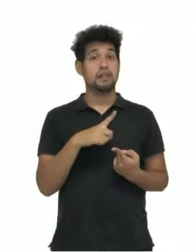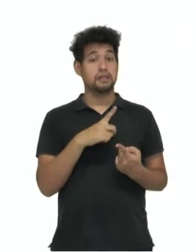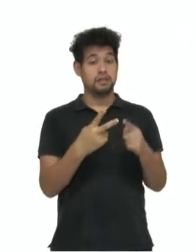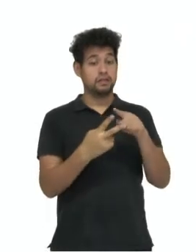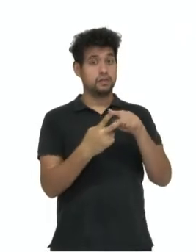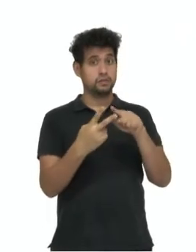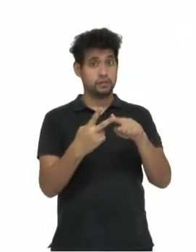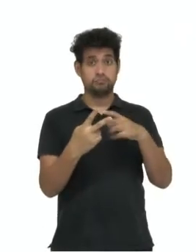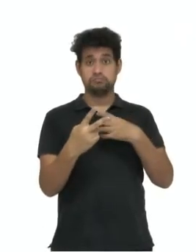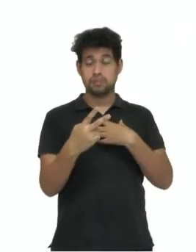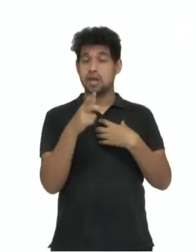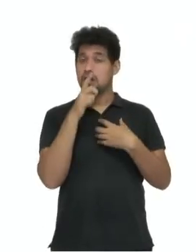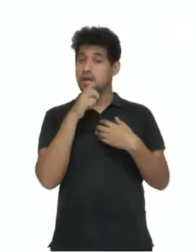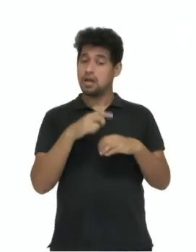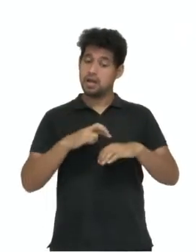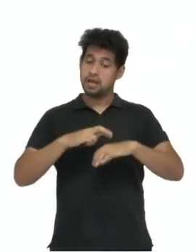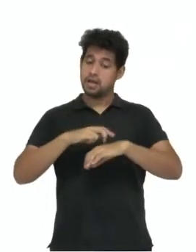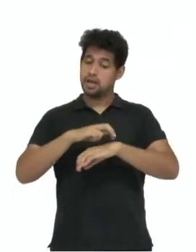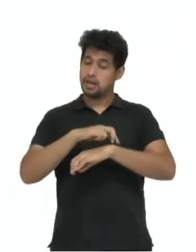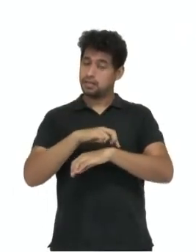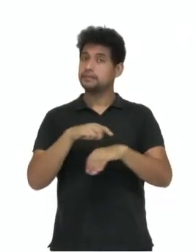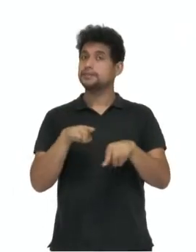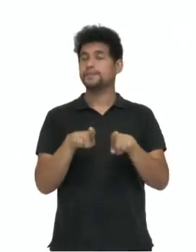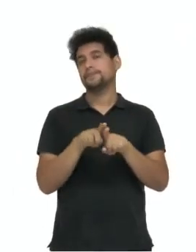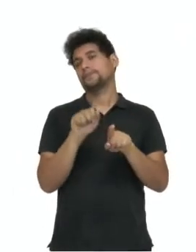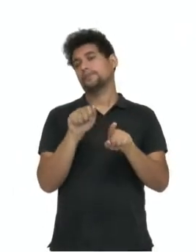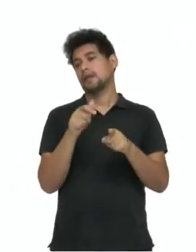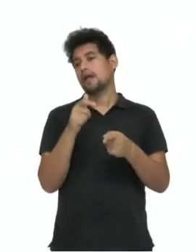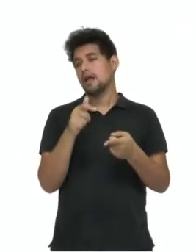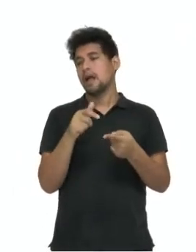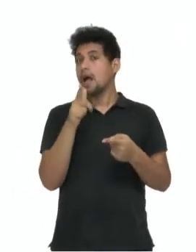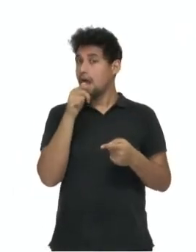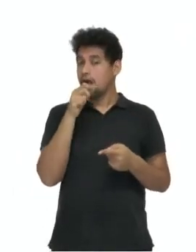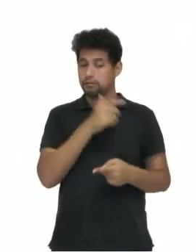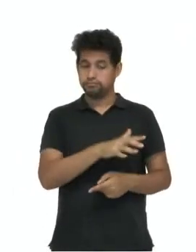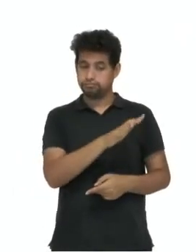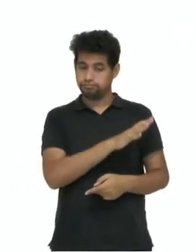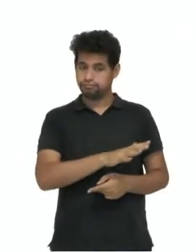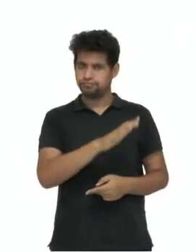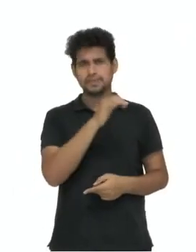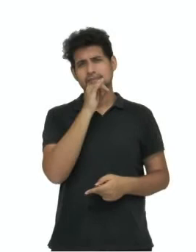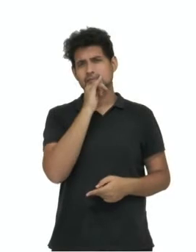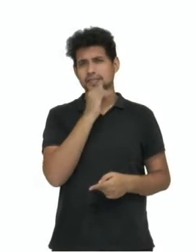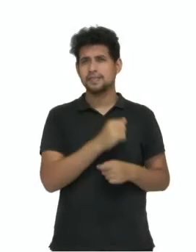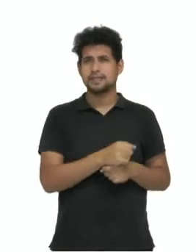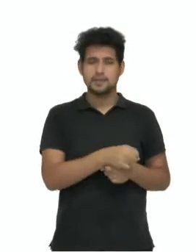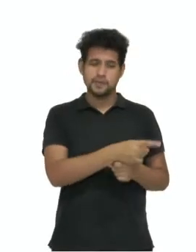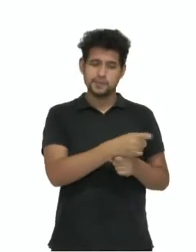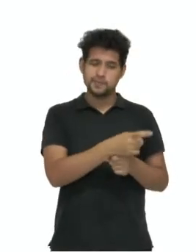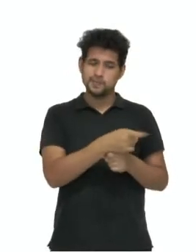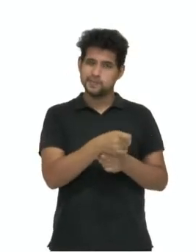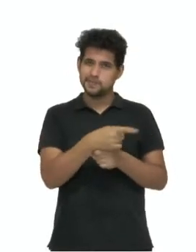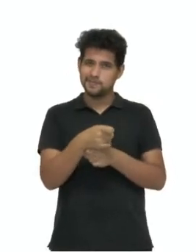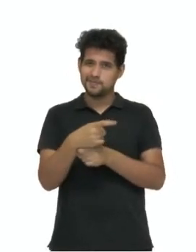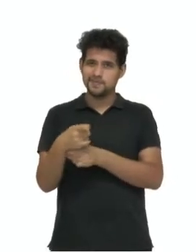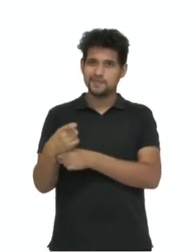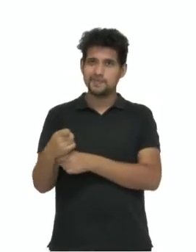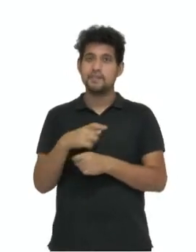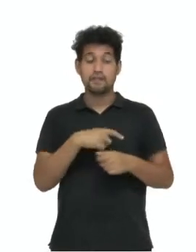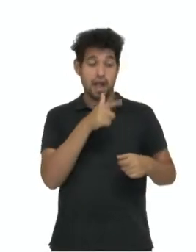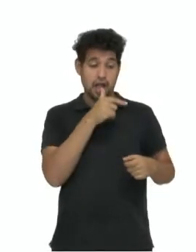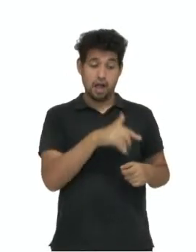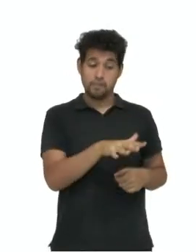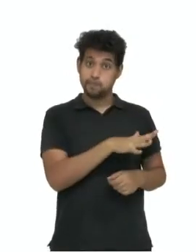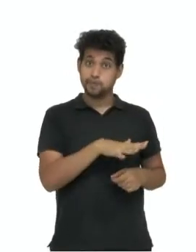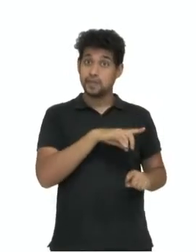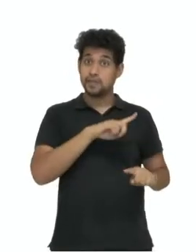duas fases, né? Uma fase da vida ele passa na água, né? Então quando ele é um girino, a larva, ele vai se desenvolver na água.